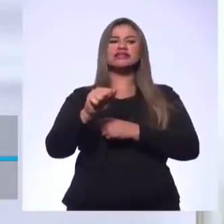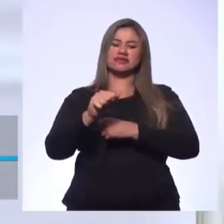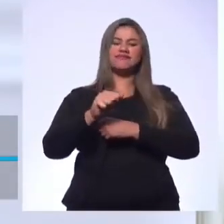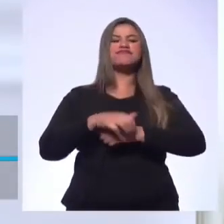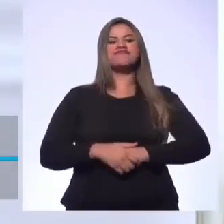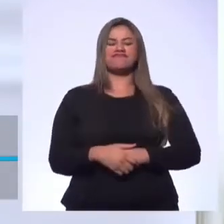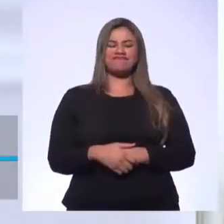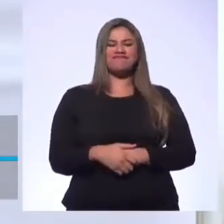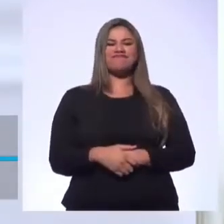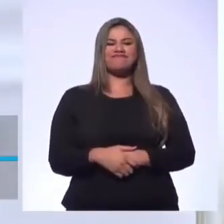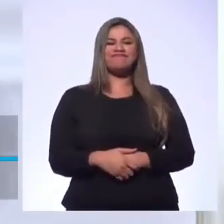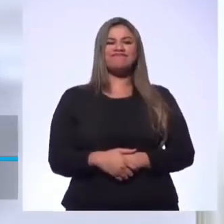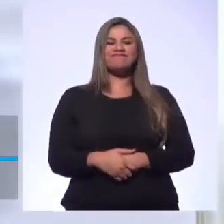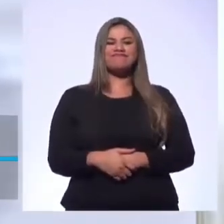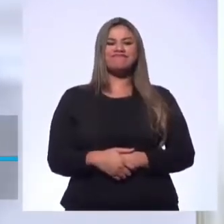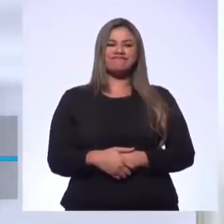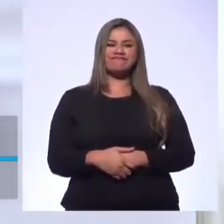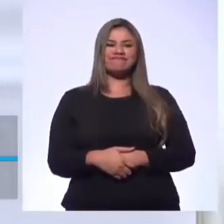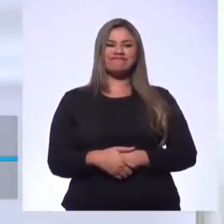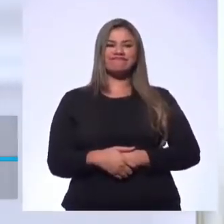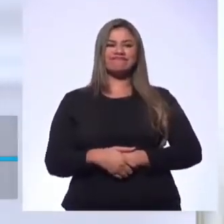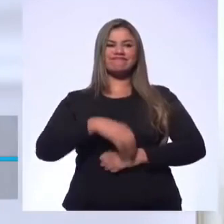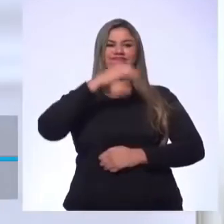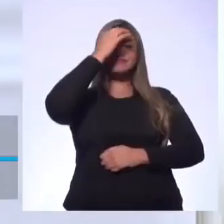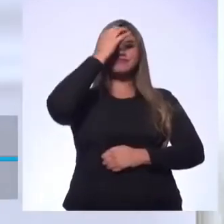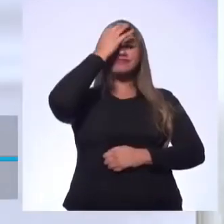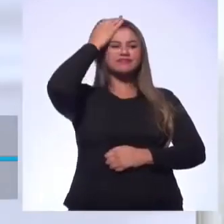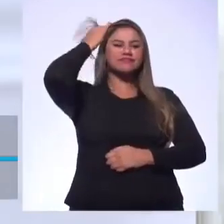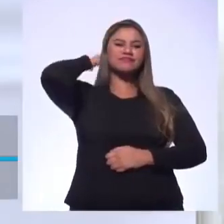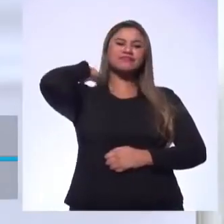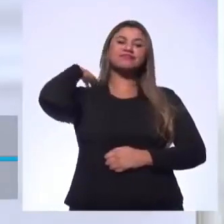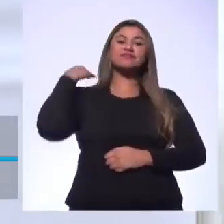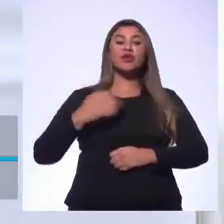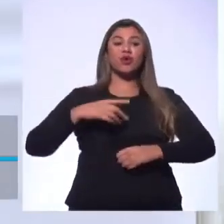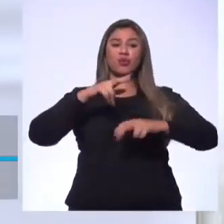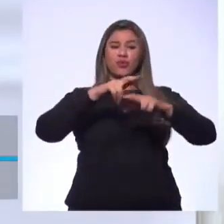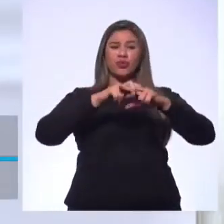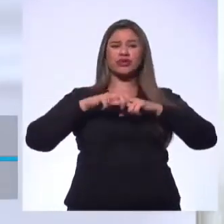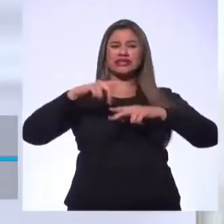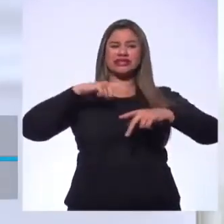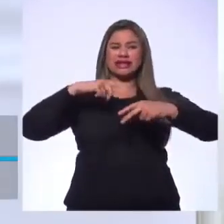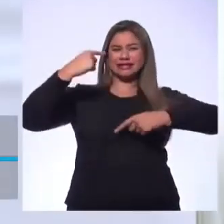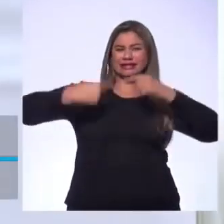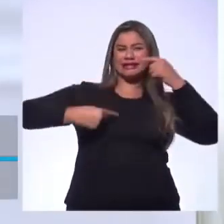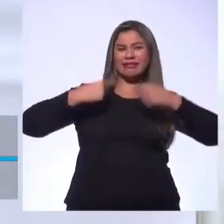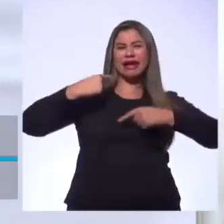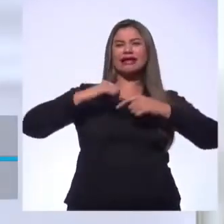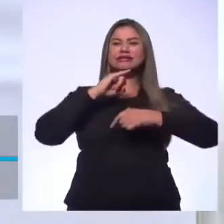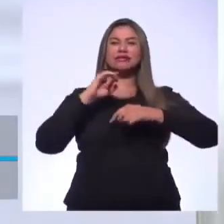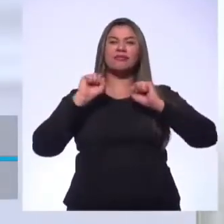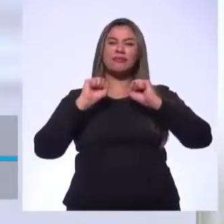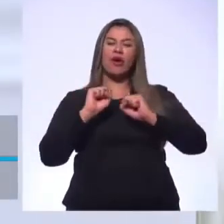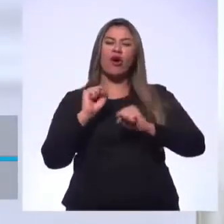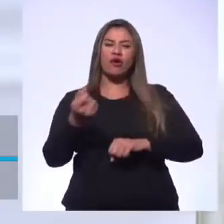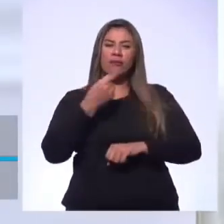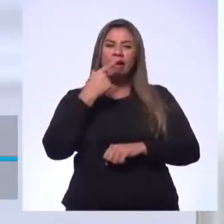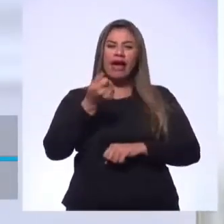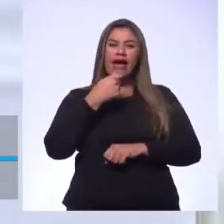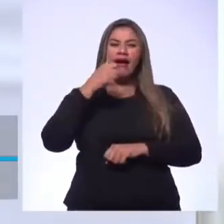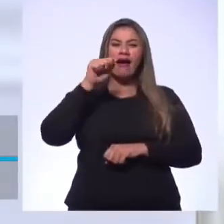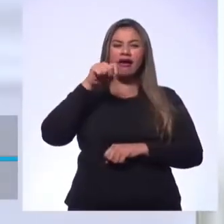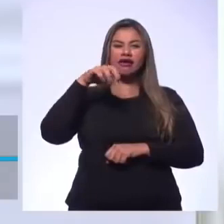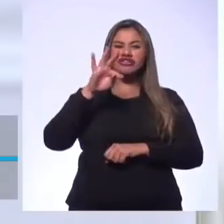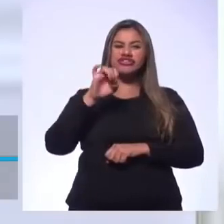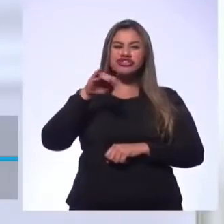tipo de pneumonia, né? Tá bom? Aí há uma associação, por isso que há esse debate se usa antibiótico, se não usa, porque antibiótico não